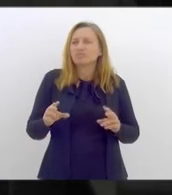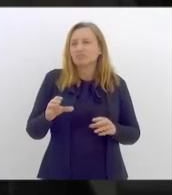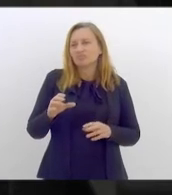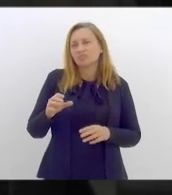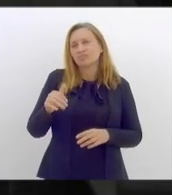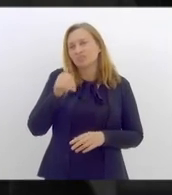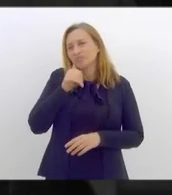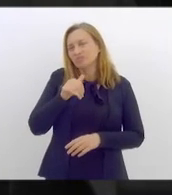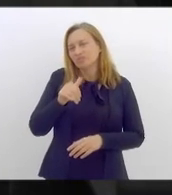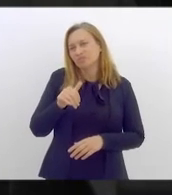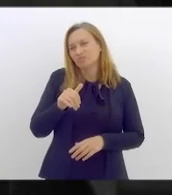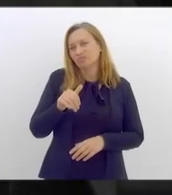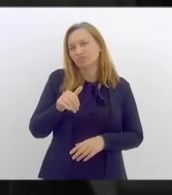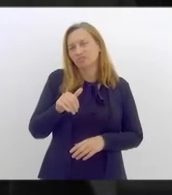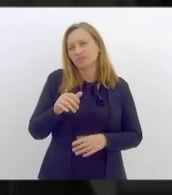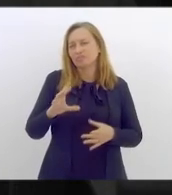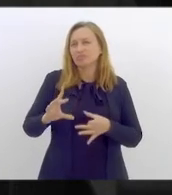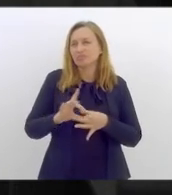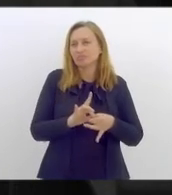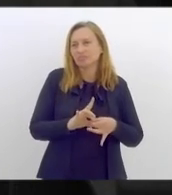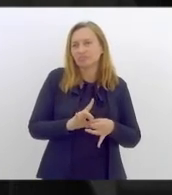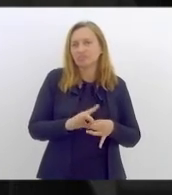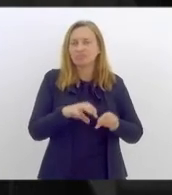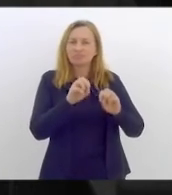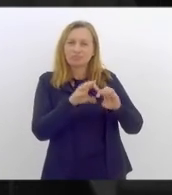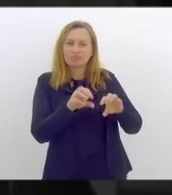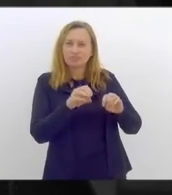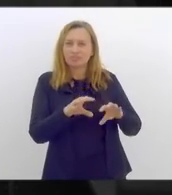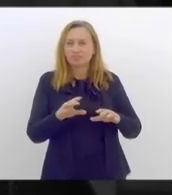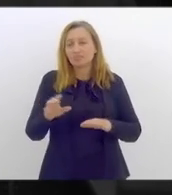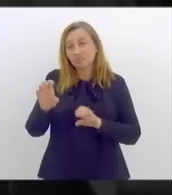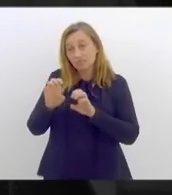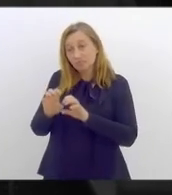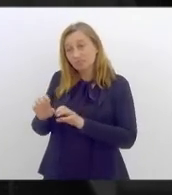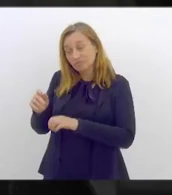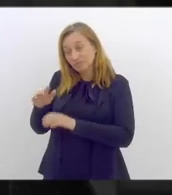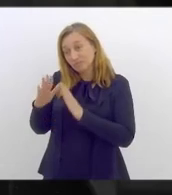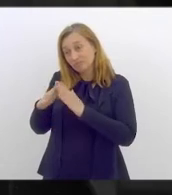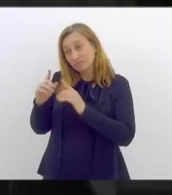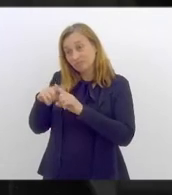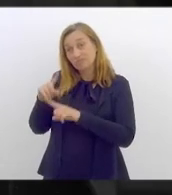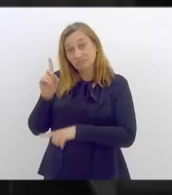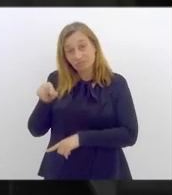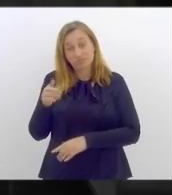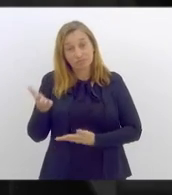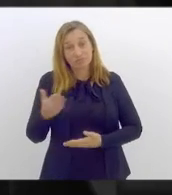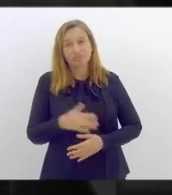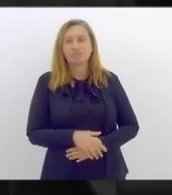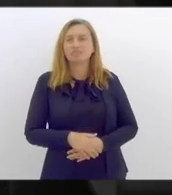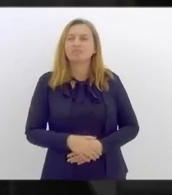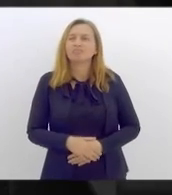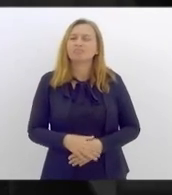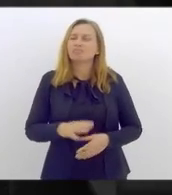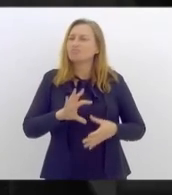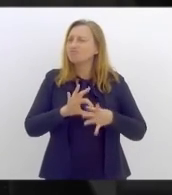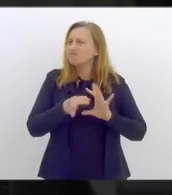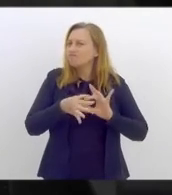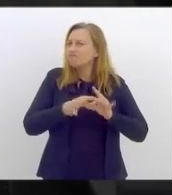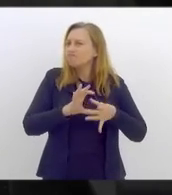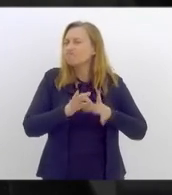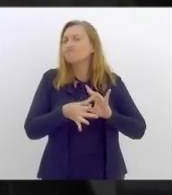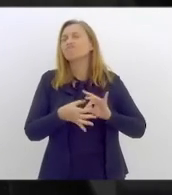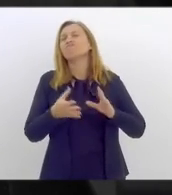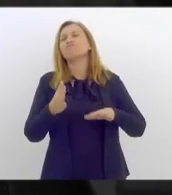ligada à educação e ligada também à igreja não é portanto ligada a valorizar altruístas né isso sincero Nesse contexto